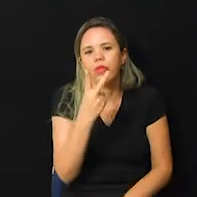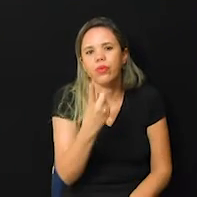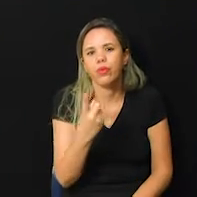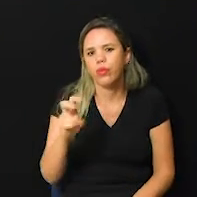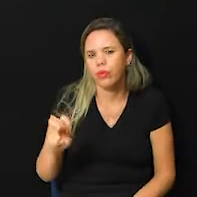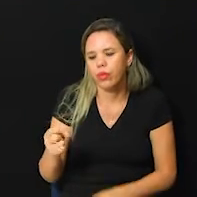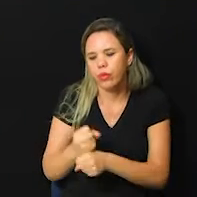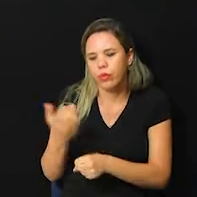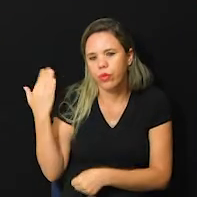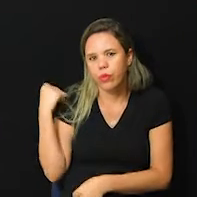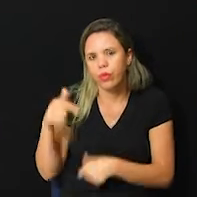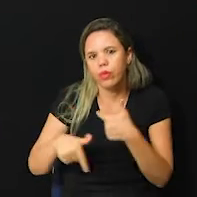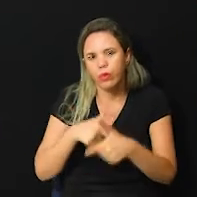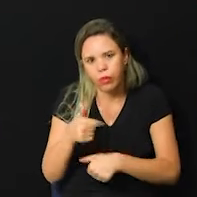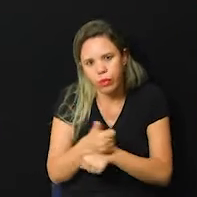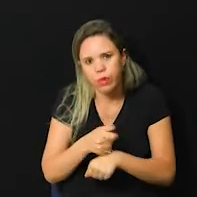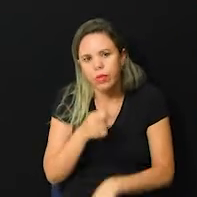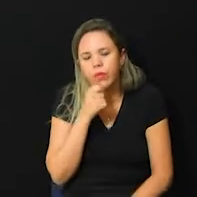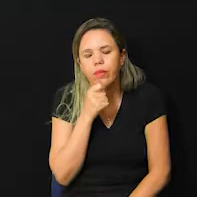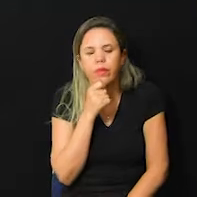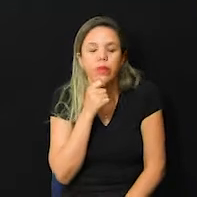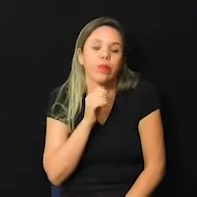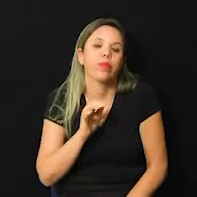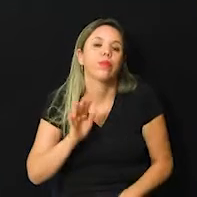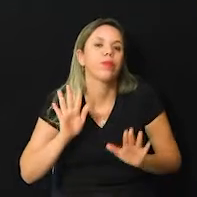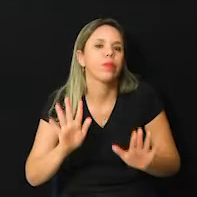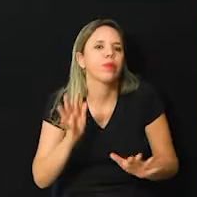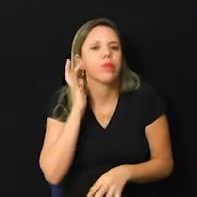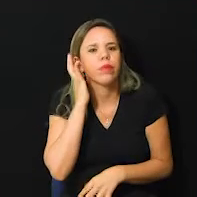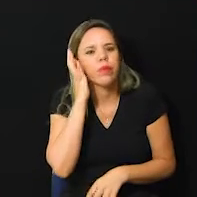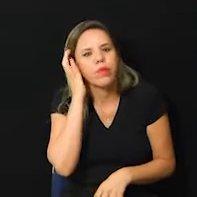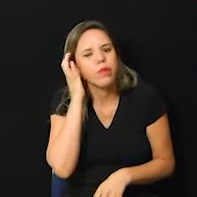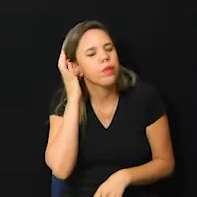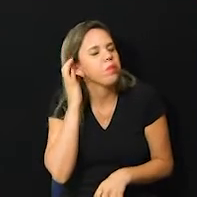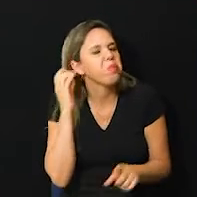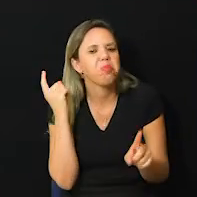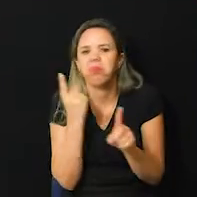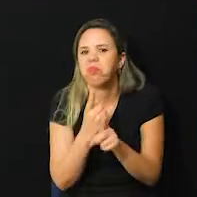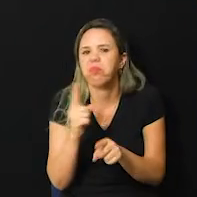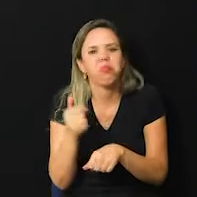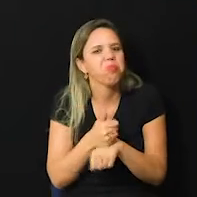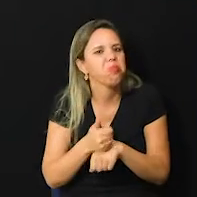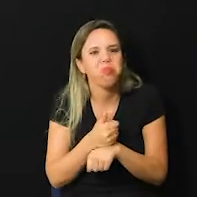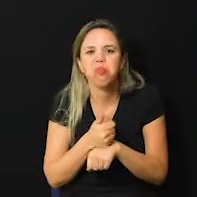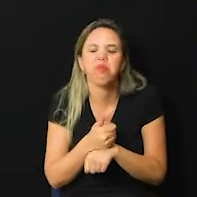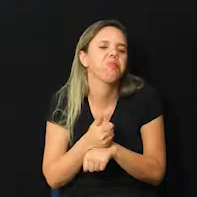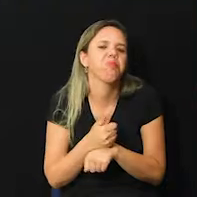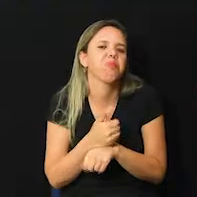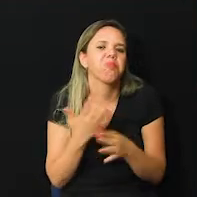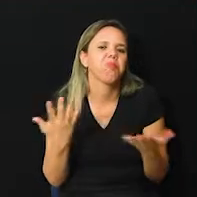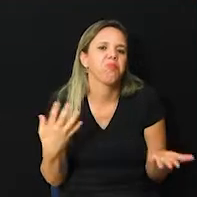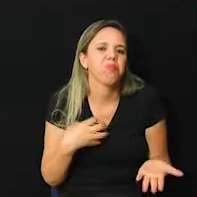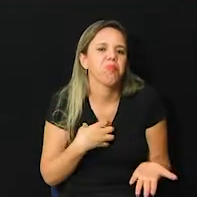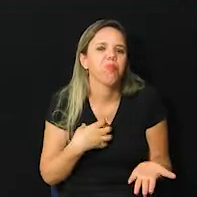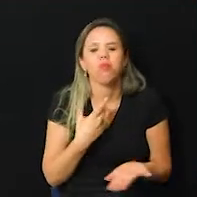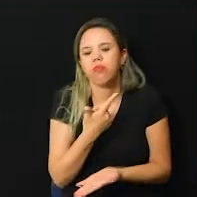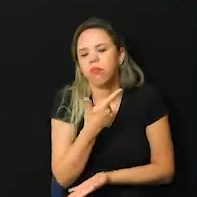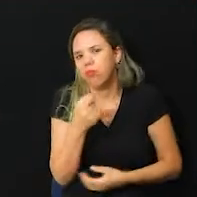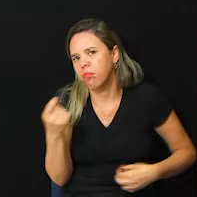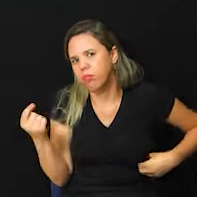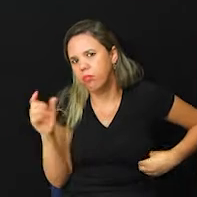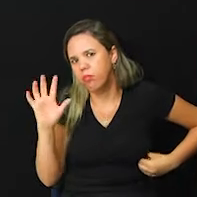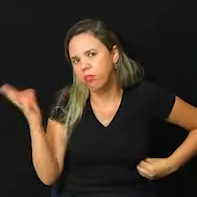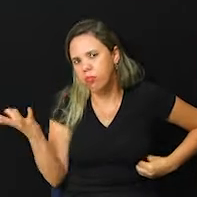2015 atuei um pouquinho na área mas eu acabei não encontrando muito nessa área e ainda as